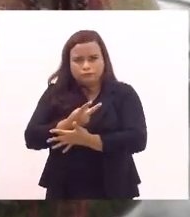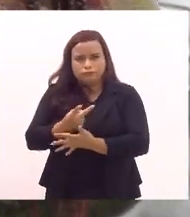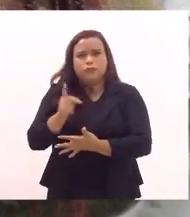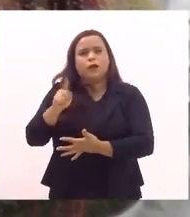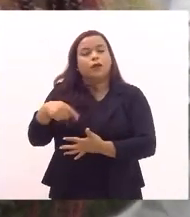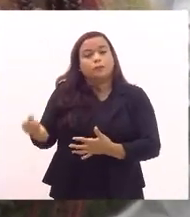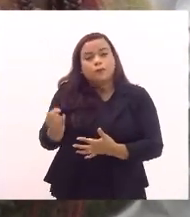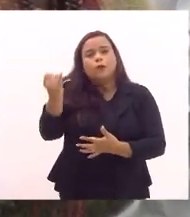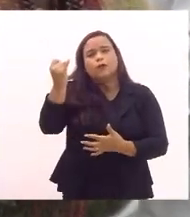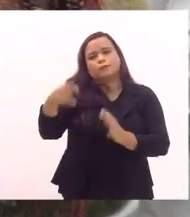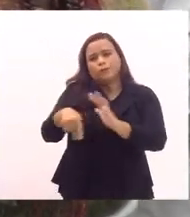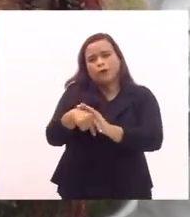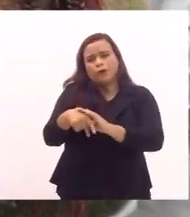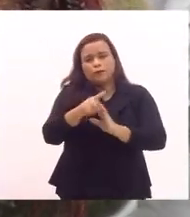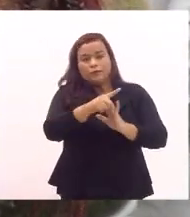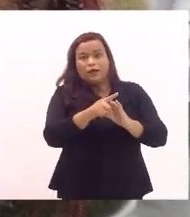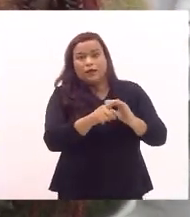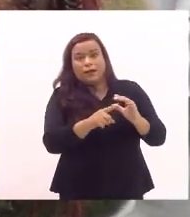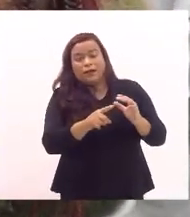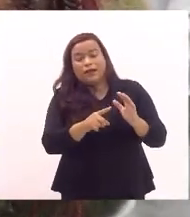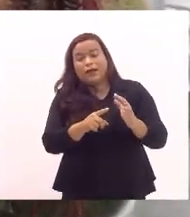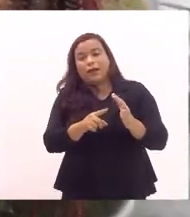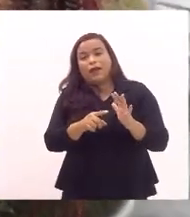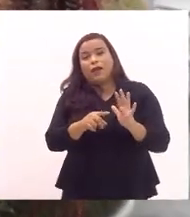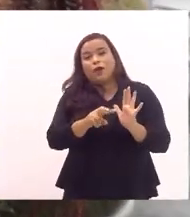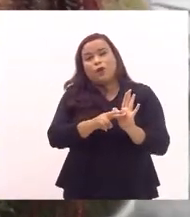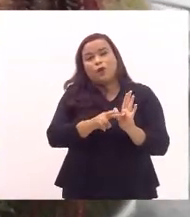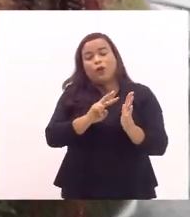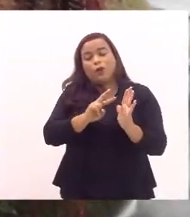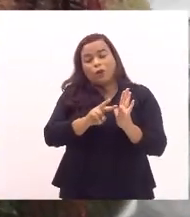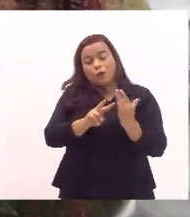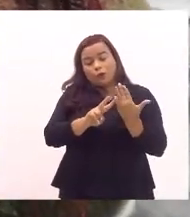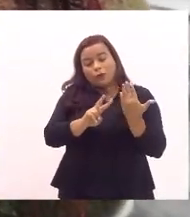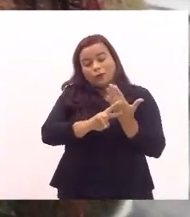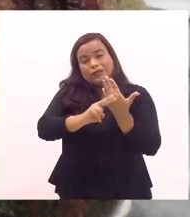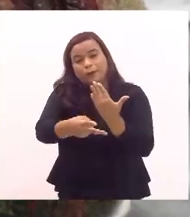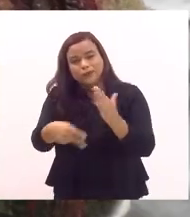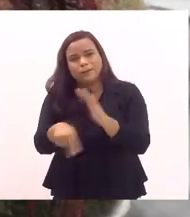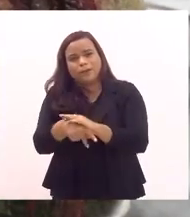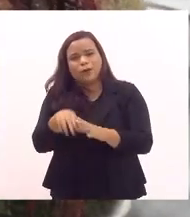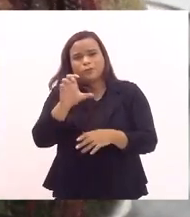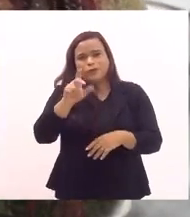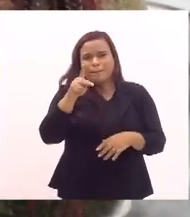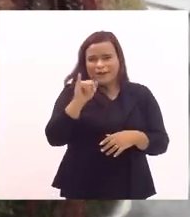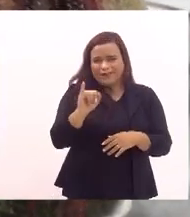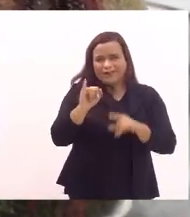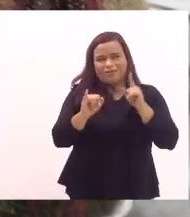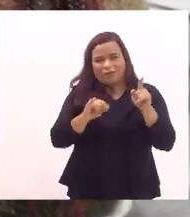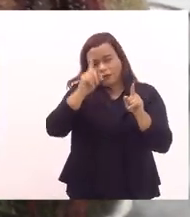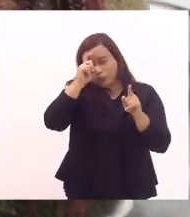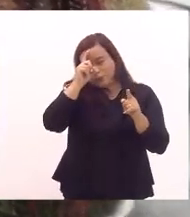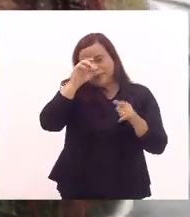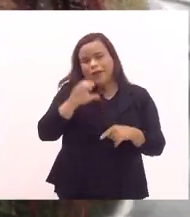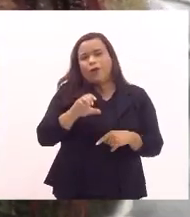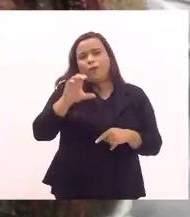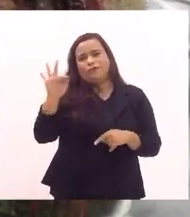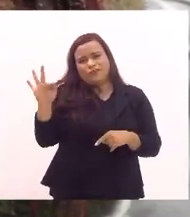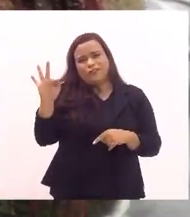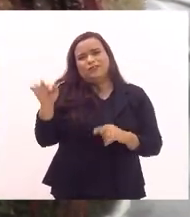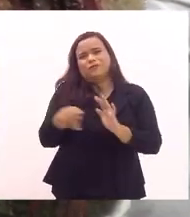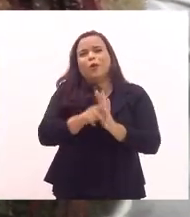da nossa CPI um tal de Cabo Frio no hospital da mãe mas também